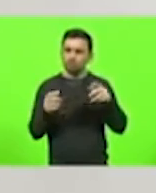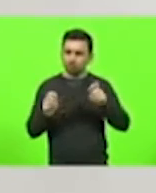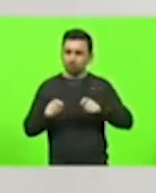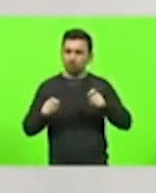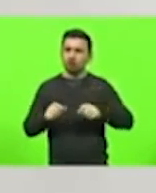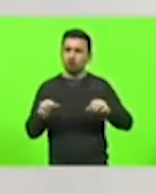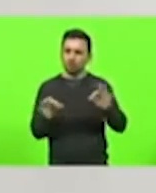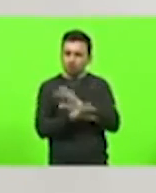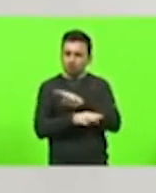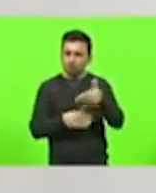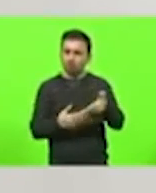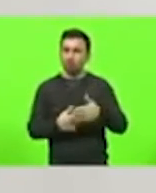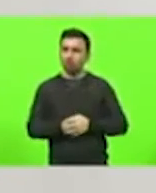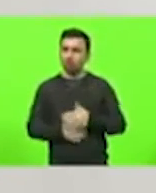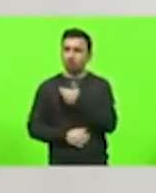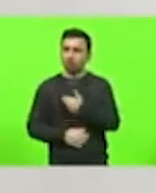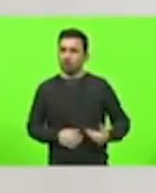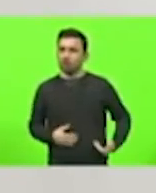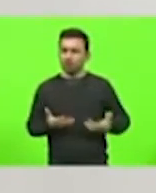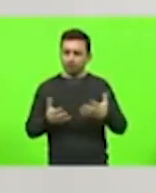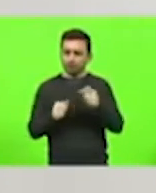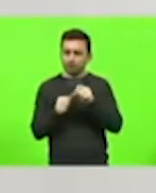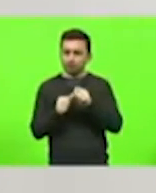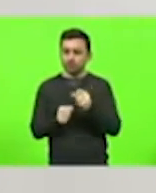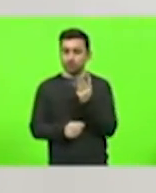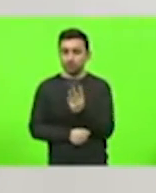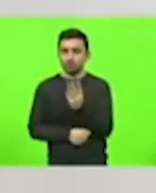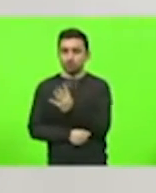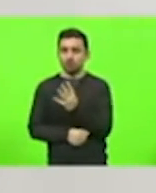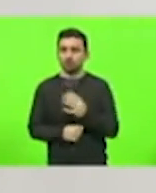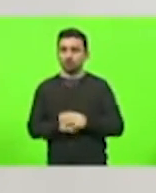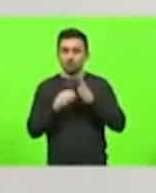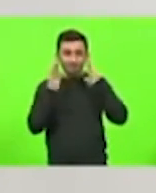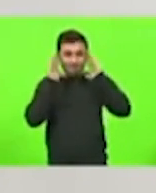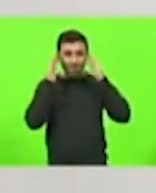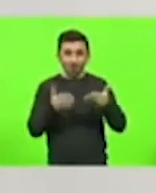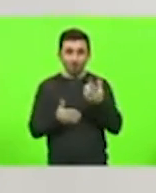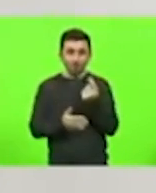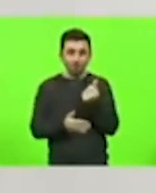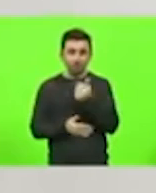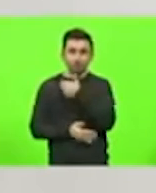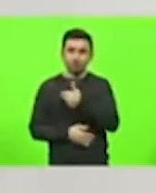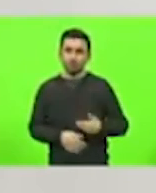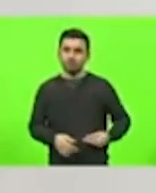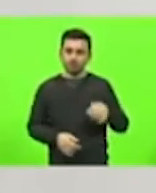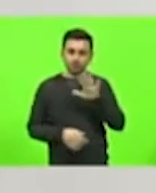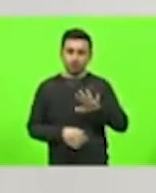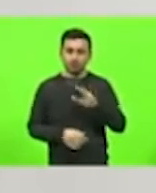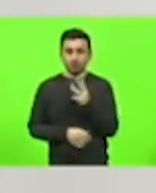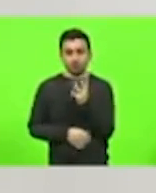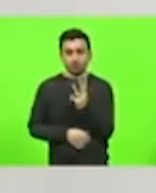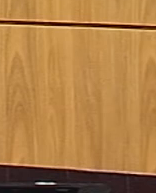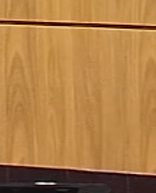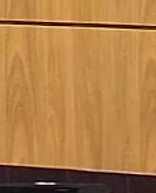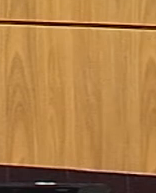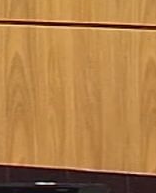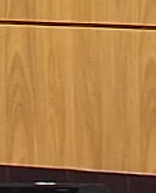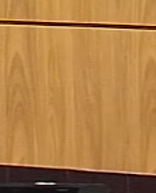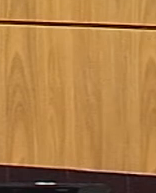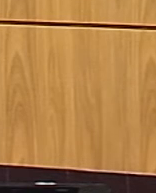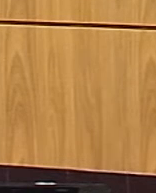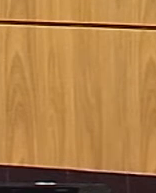lotes o governo quer fazer o lote 3 e 4 concentre o dinheiro do governo federal lá no outro três e quatro gente